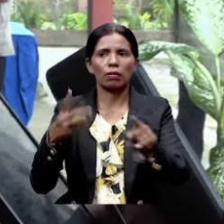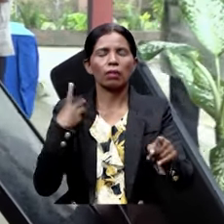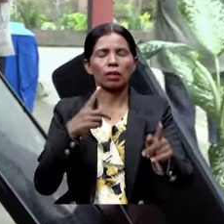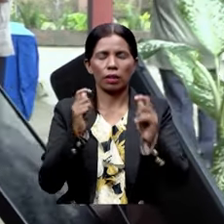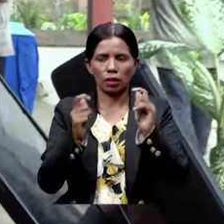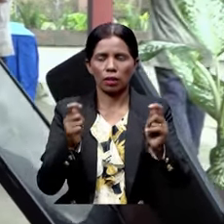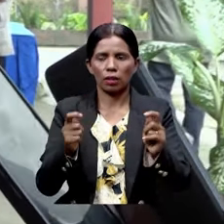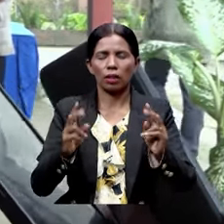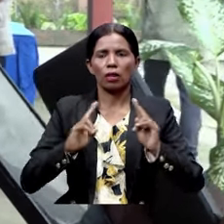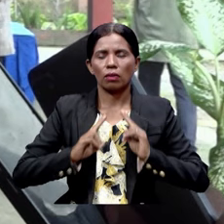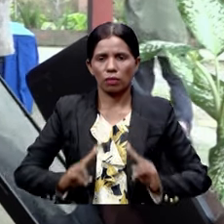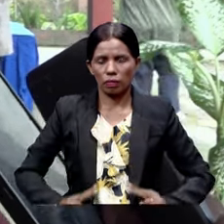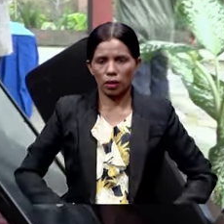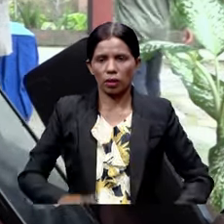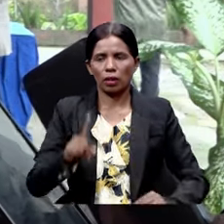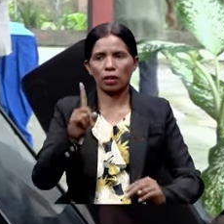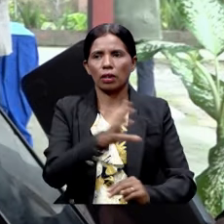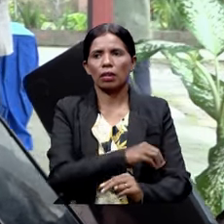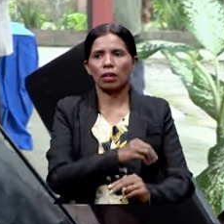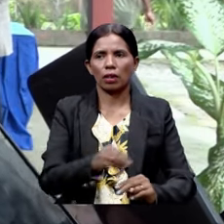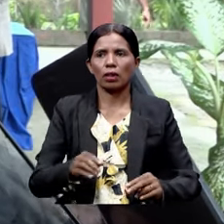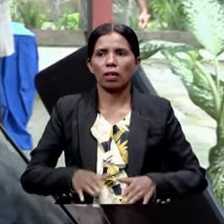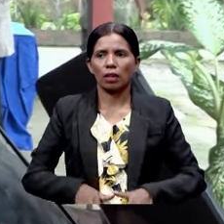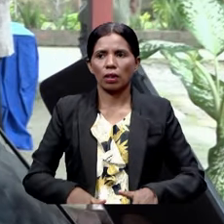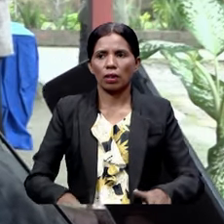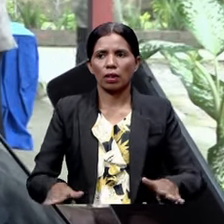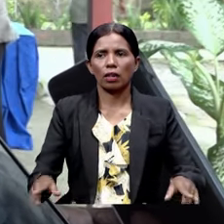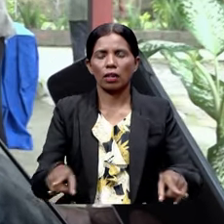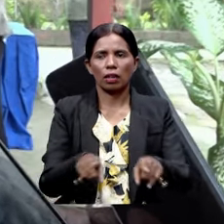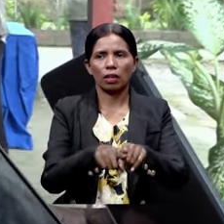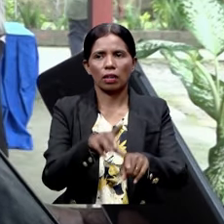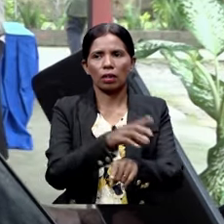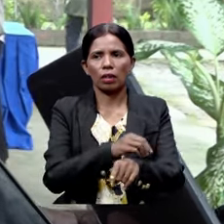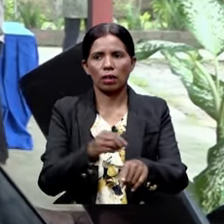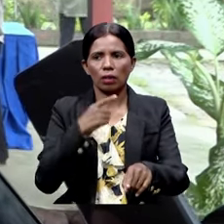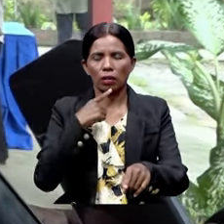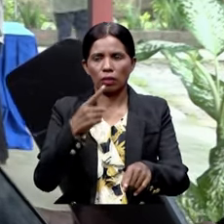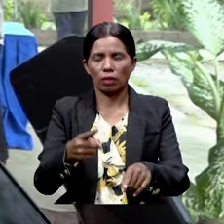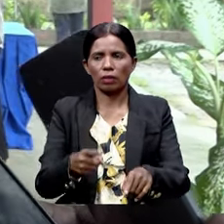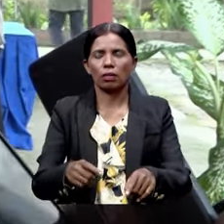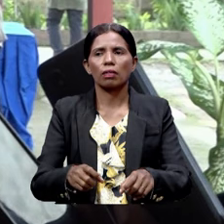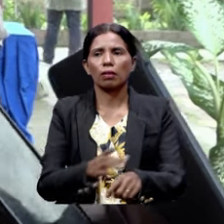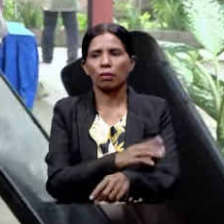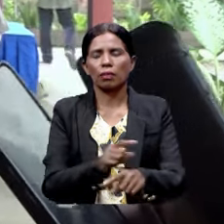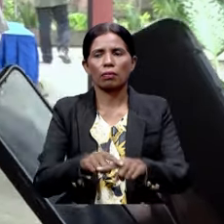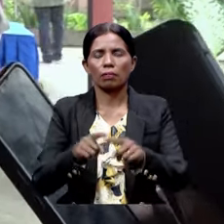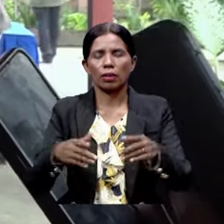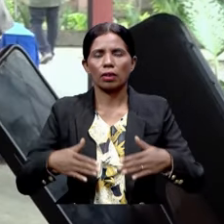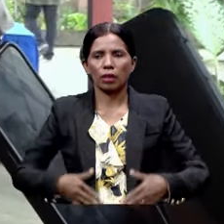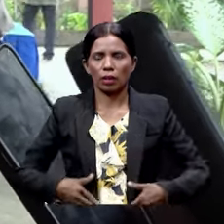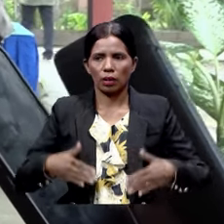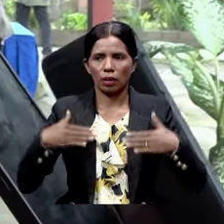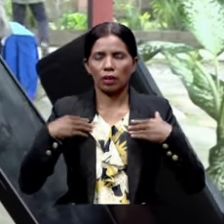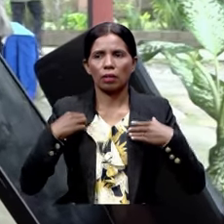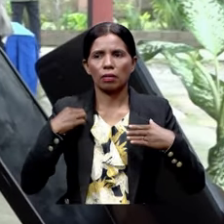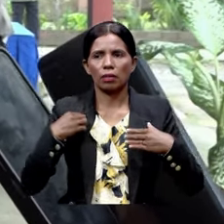atu halo farda ida nia kraik mak oinselo por exemplo nia calça ou ka saia ka calção ne mak oinselo mai belete ne